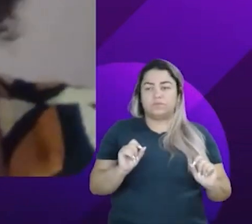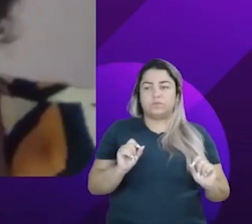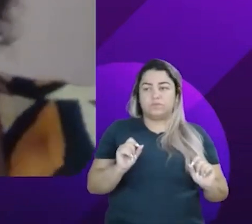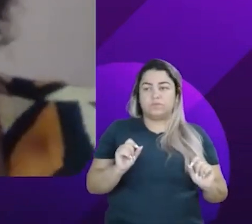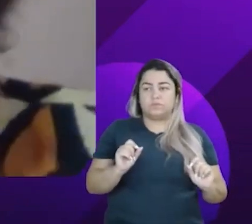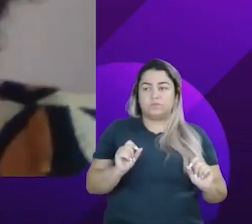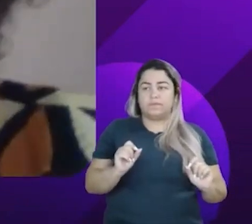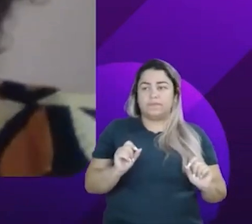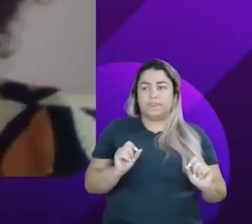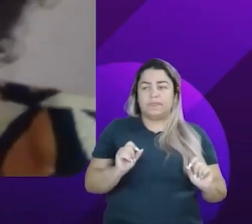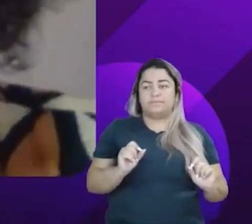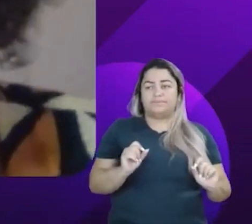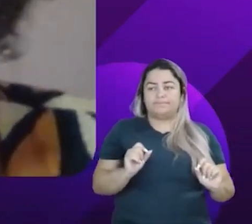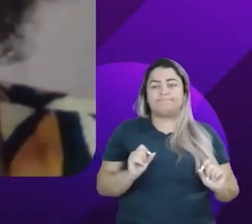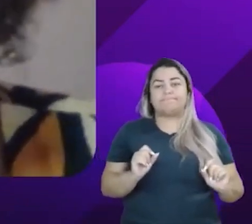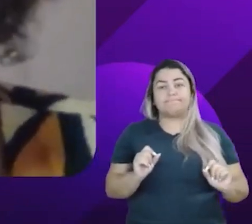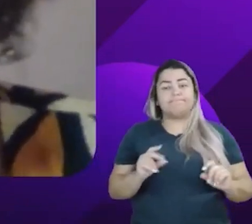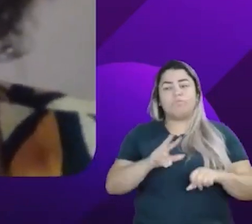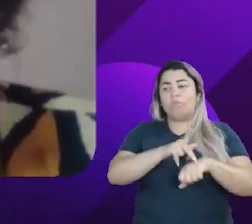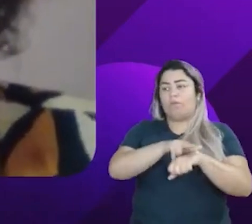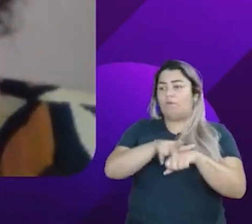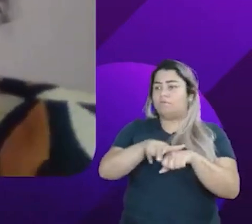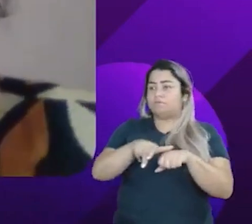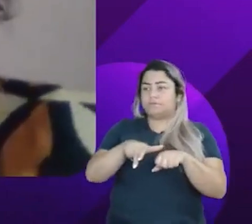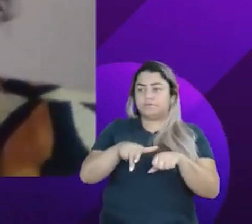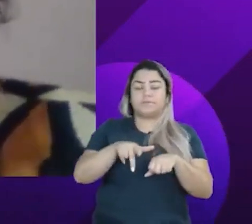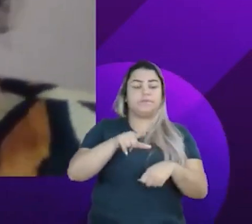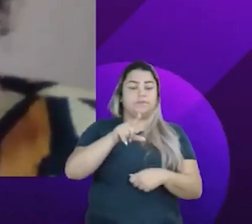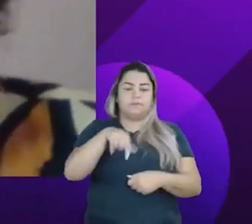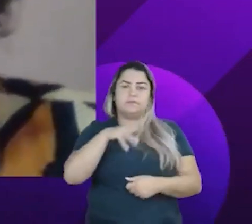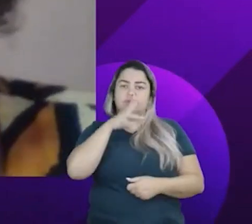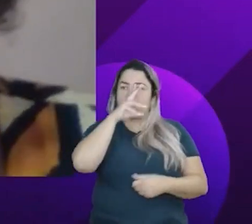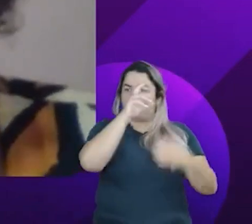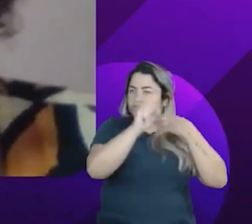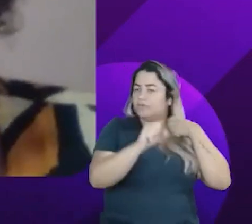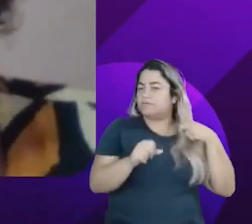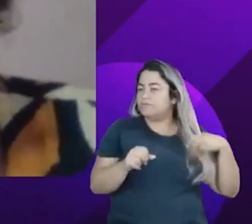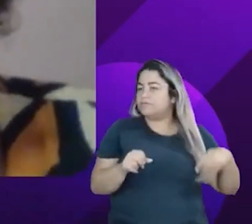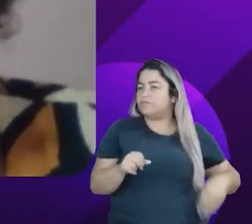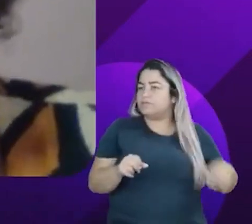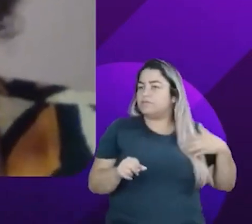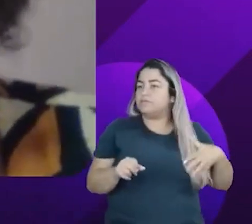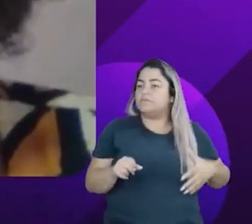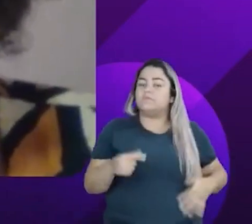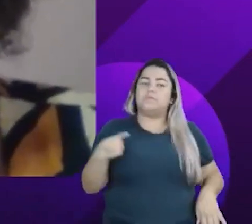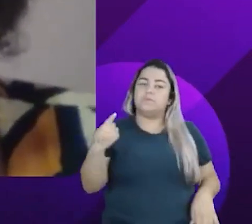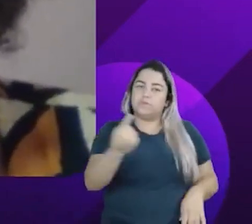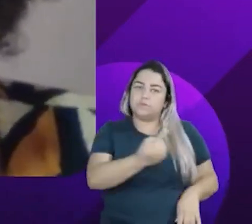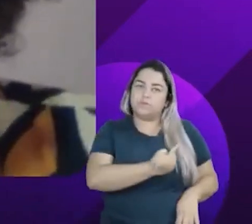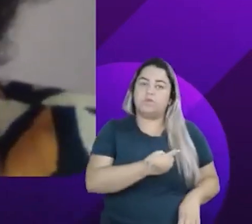Que em modalidades diferentes são forças latentes da